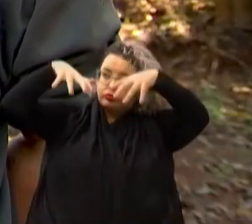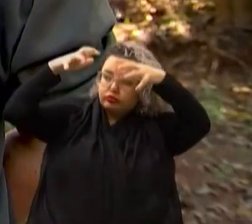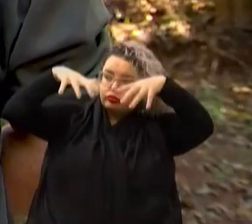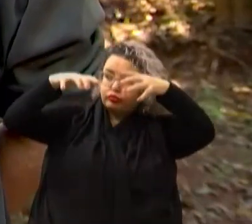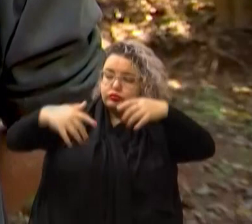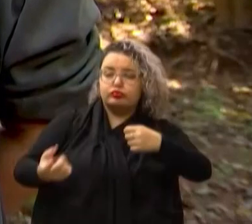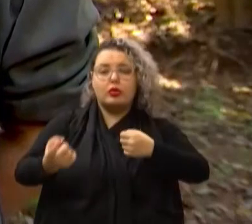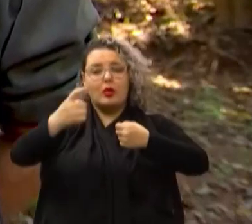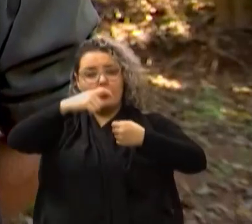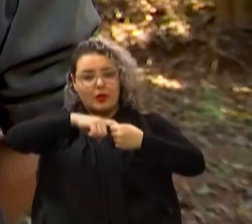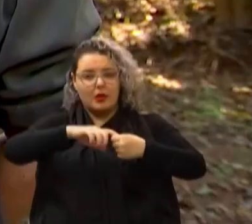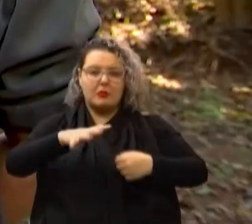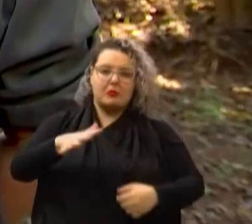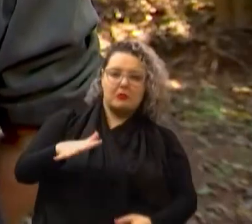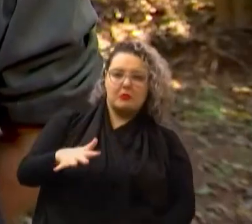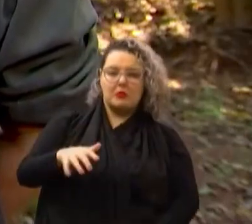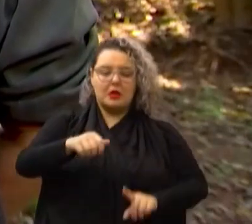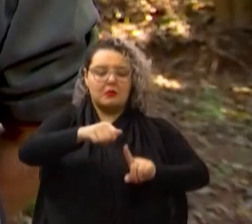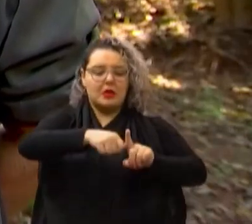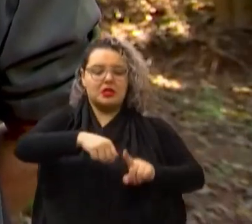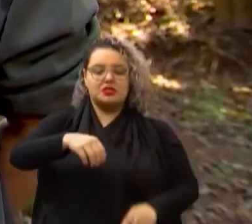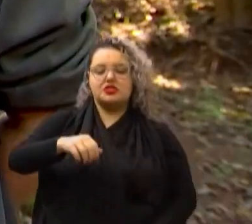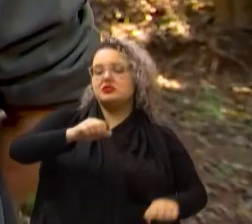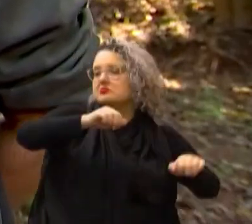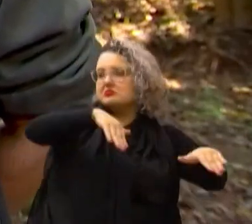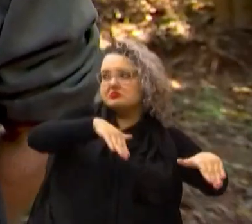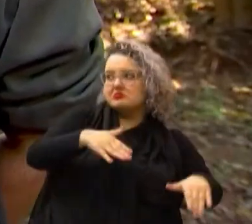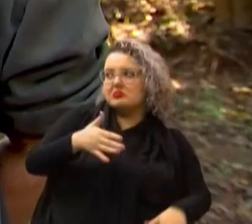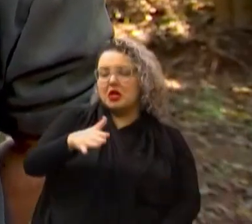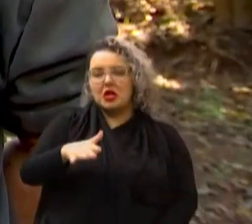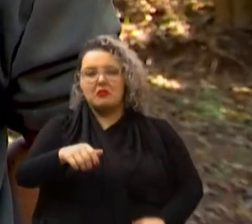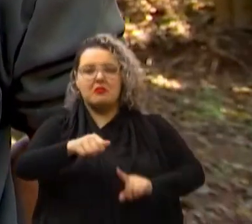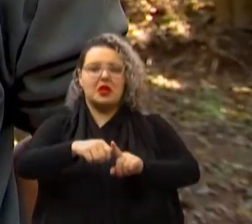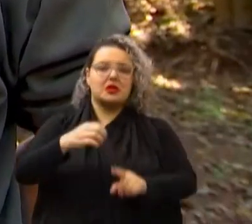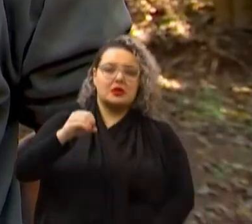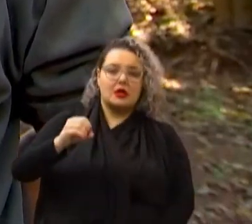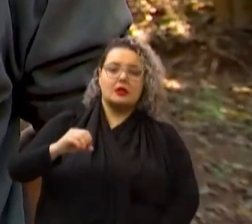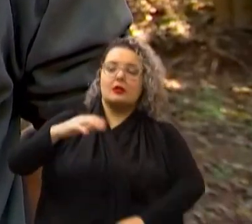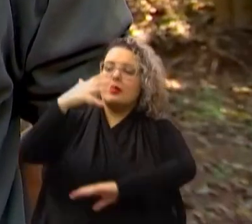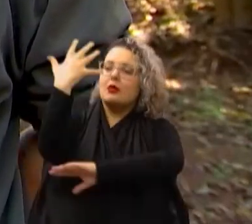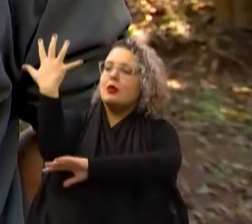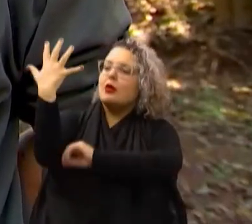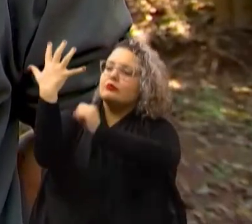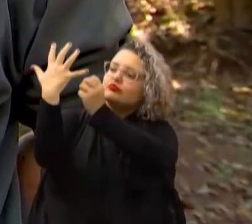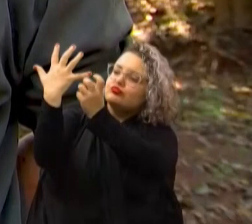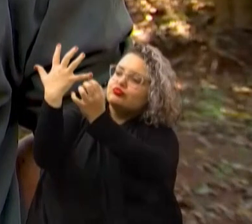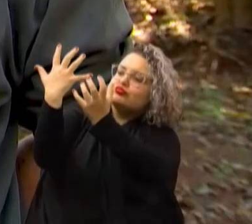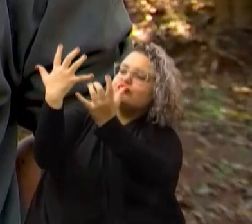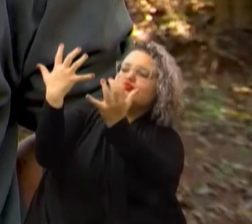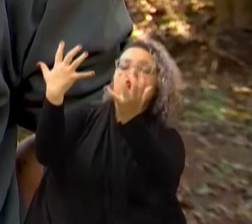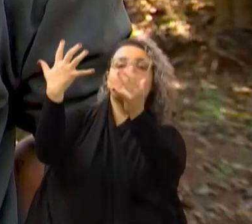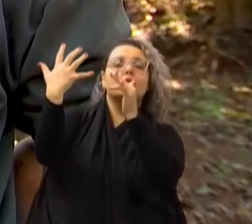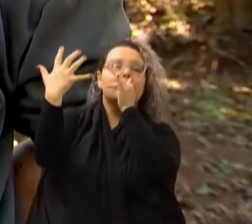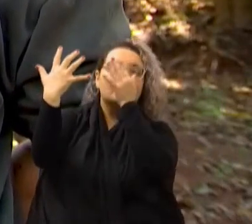lento. E quando as chuvas retornam ali, meados de setembro, outubro, elas rebrotam